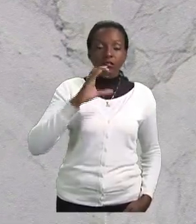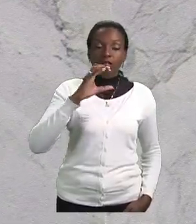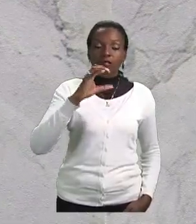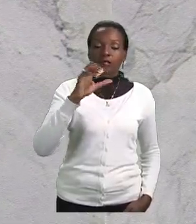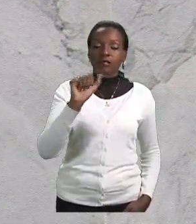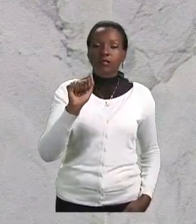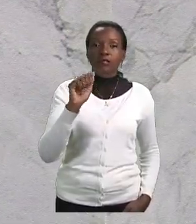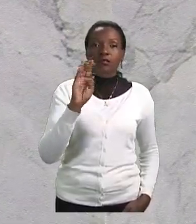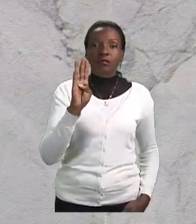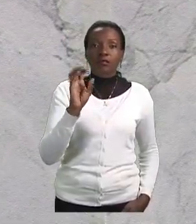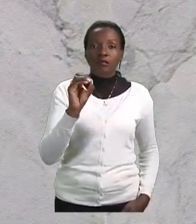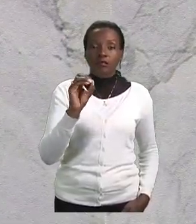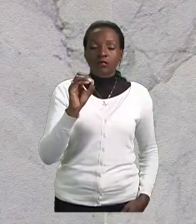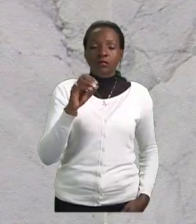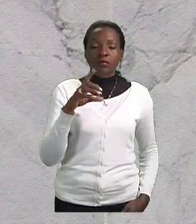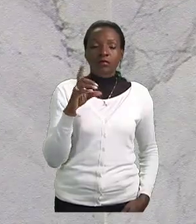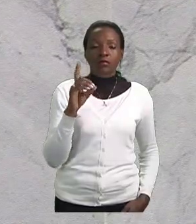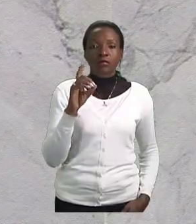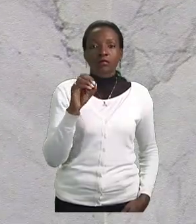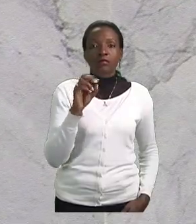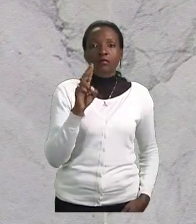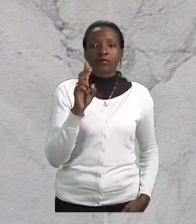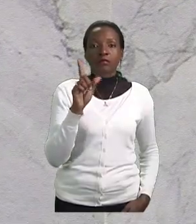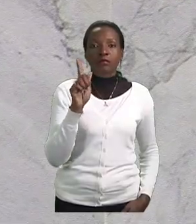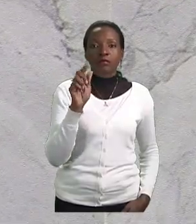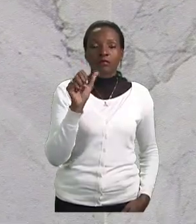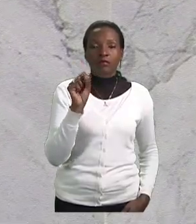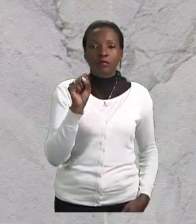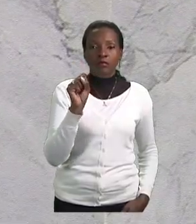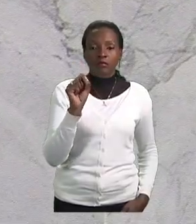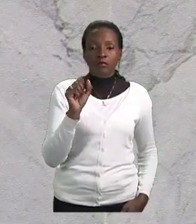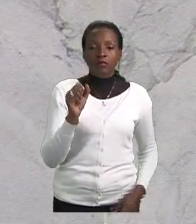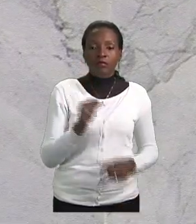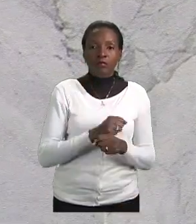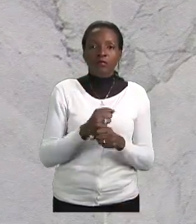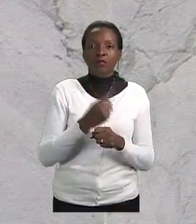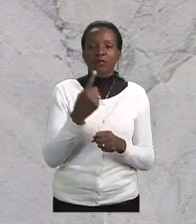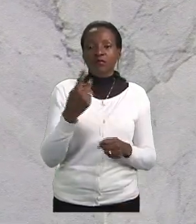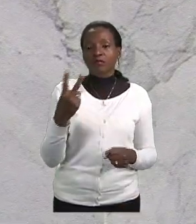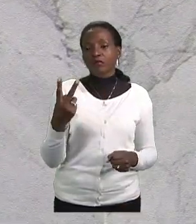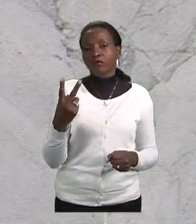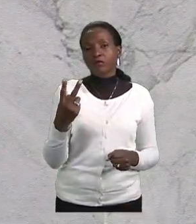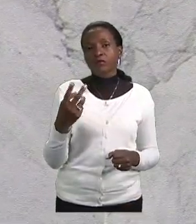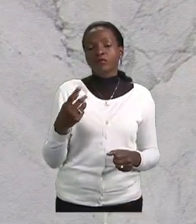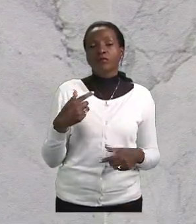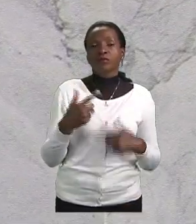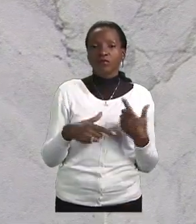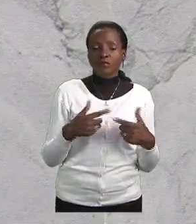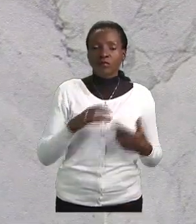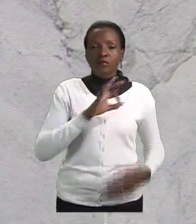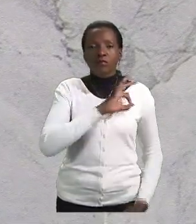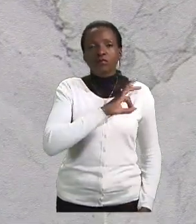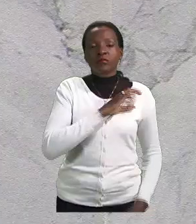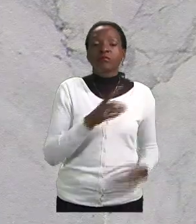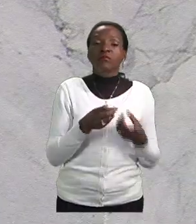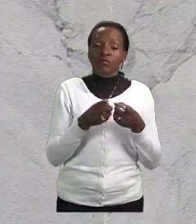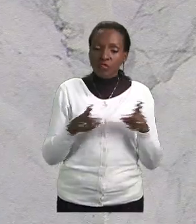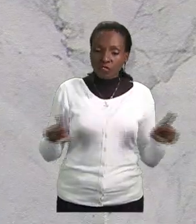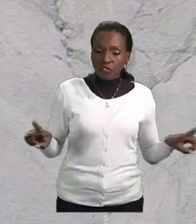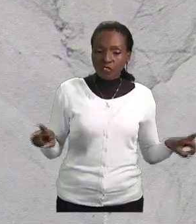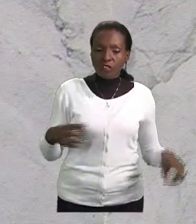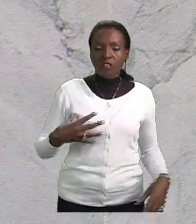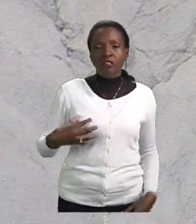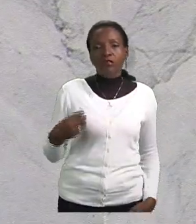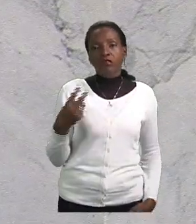estava na polícia militar há 12 anos era divorciado e deixa dois filhos um filho de 8 anos e uma filha de cinco